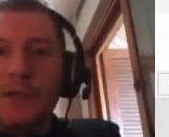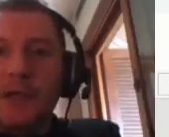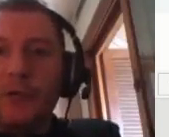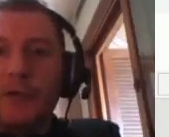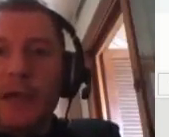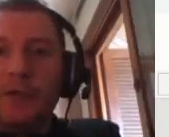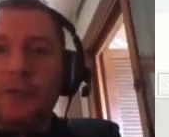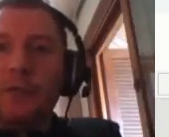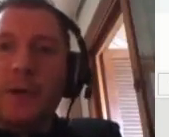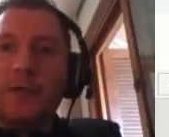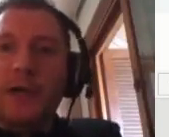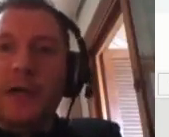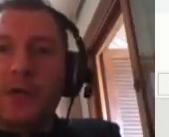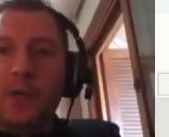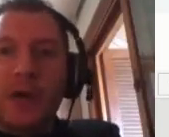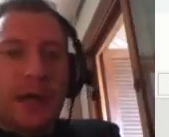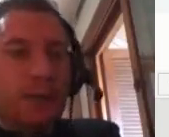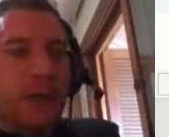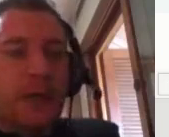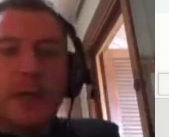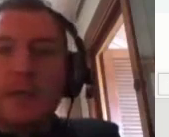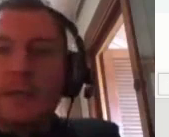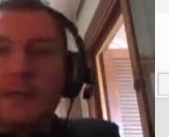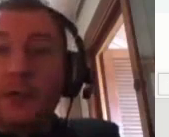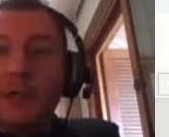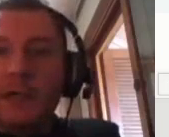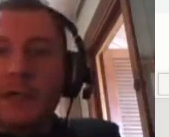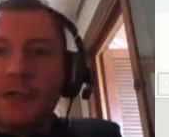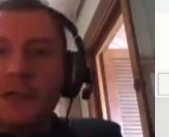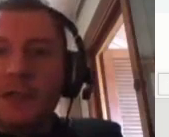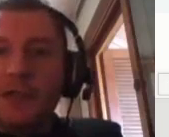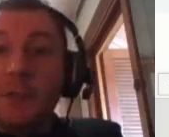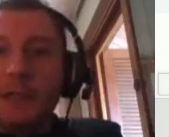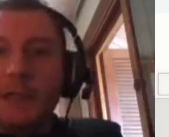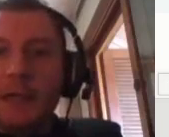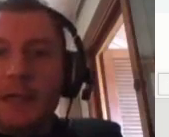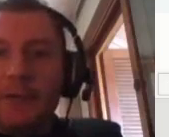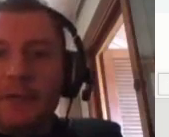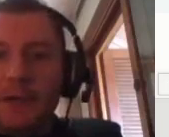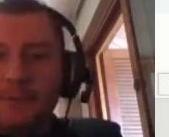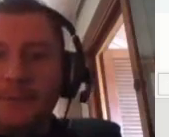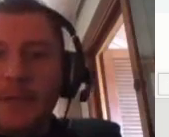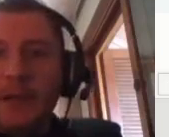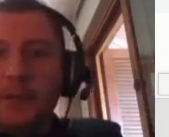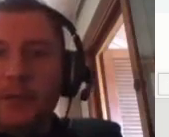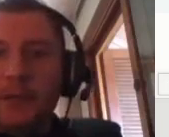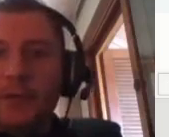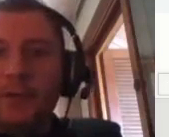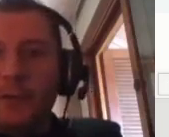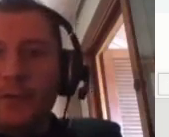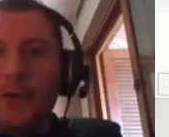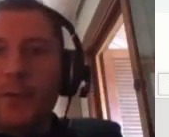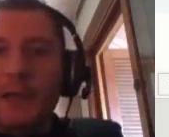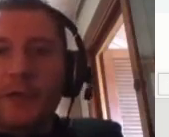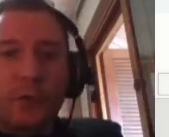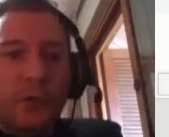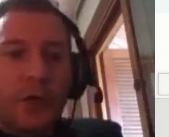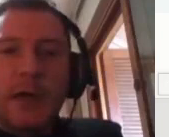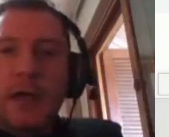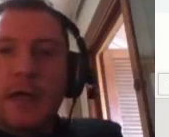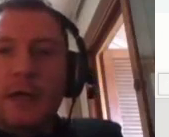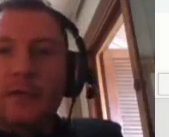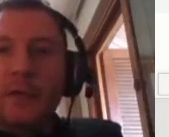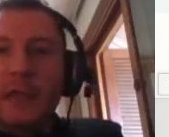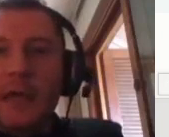campos clássicos, calcado na teoria lagrangiana de mecânica clássica, né? O formalismo